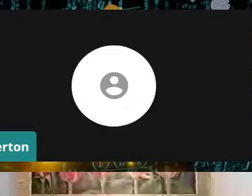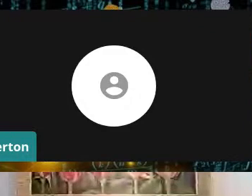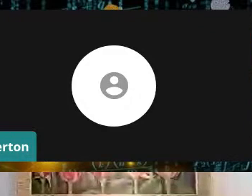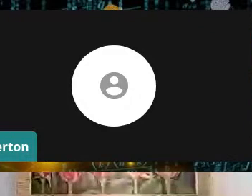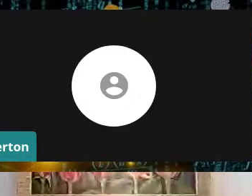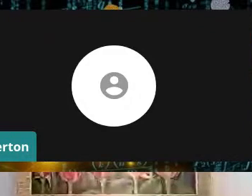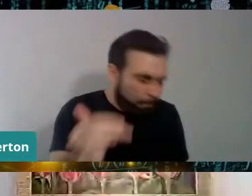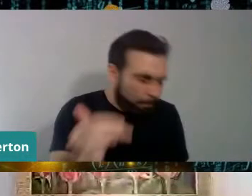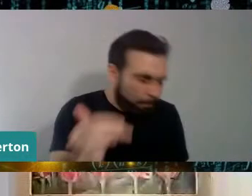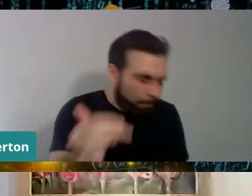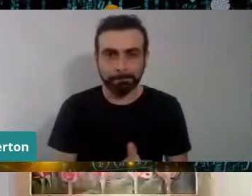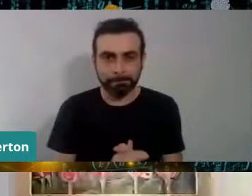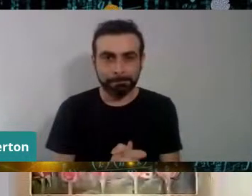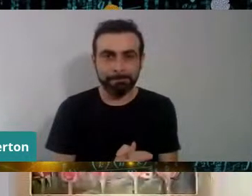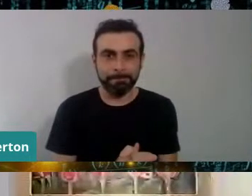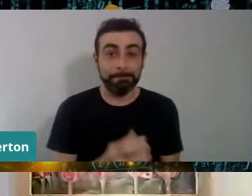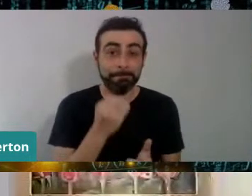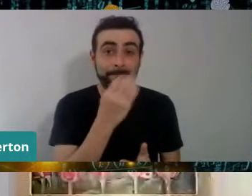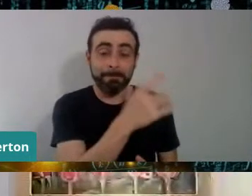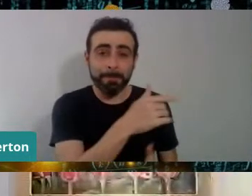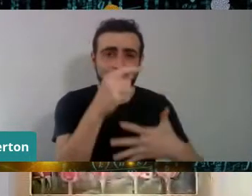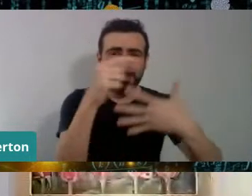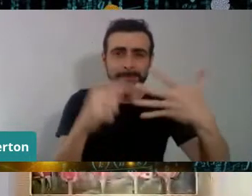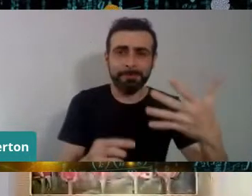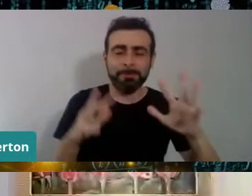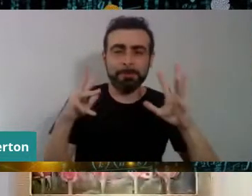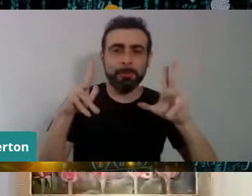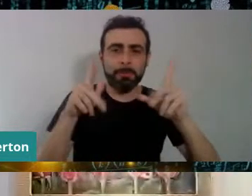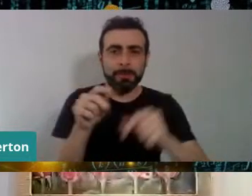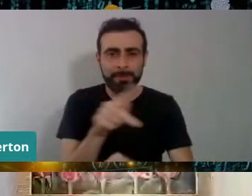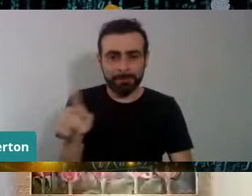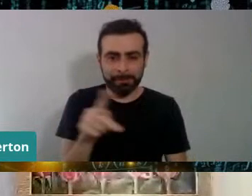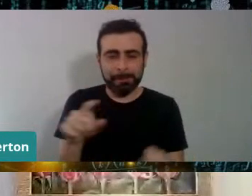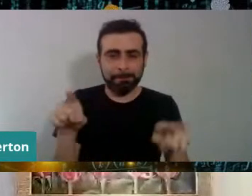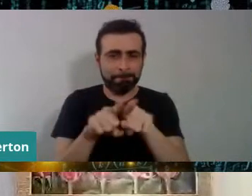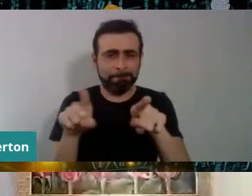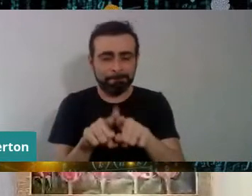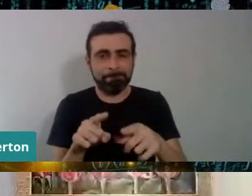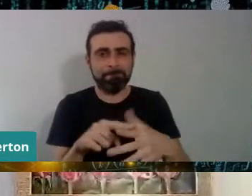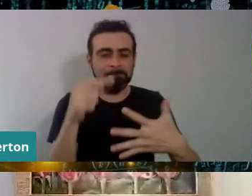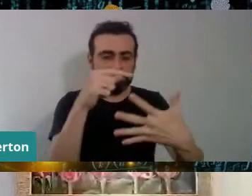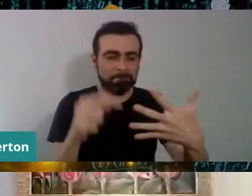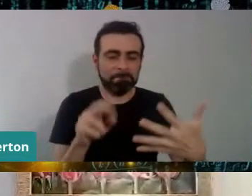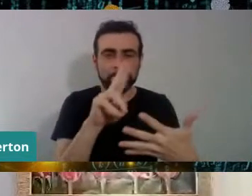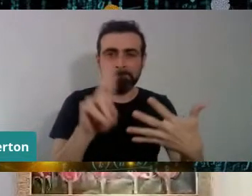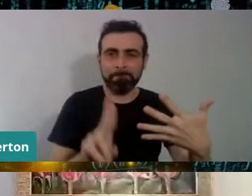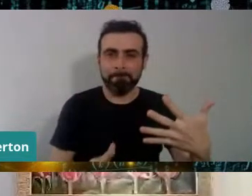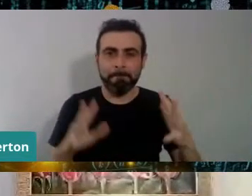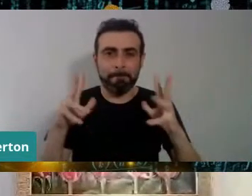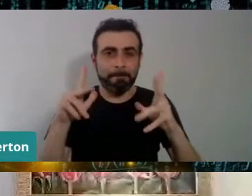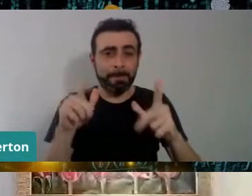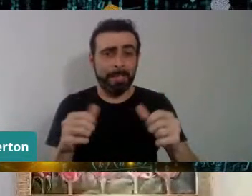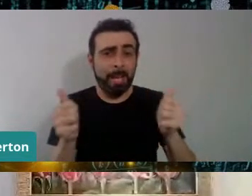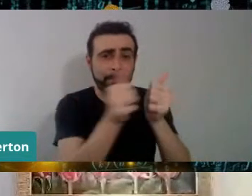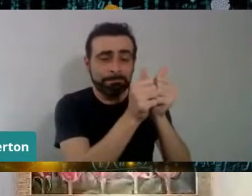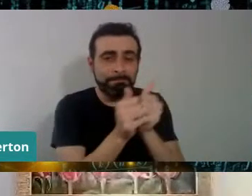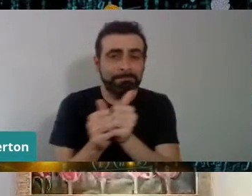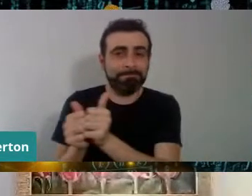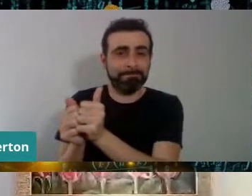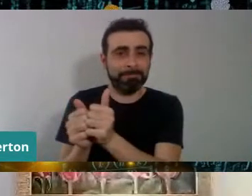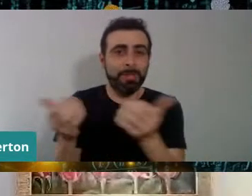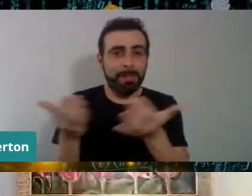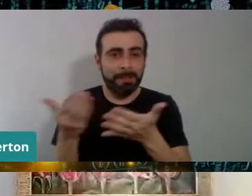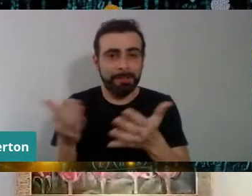Ó. Agora nós estamos com o Koga, o Kiko, o Nelson e o Guido, né? Juntos.